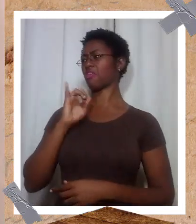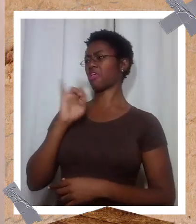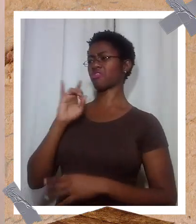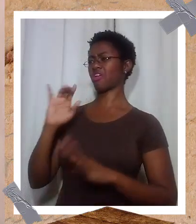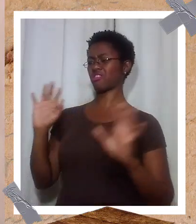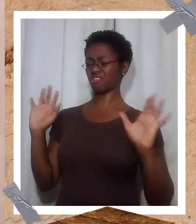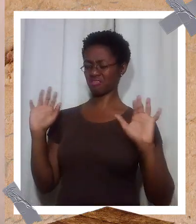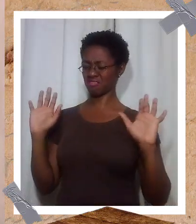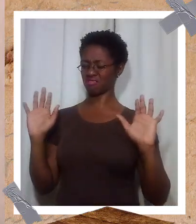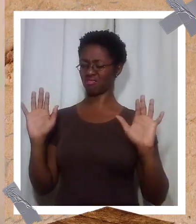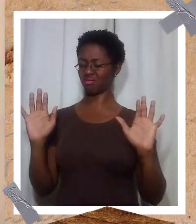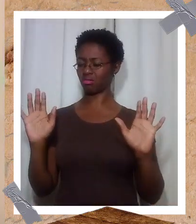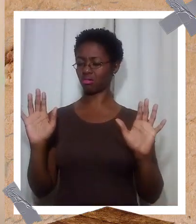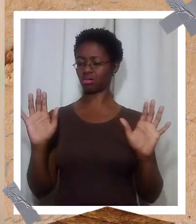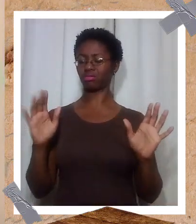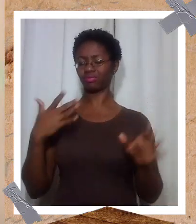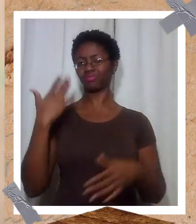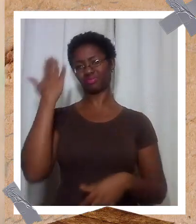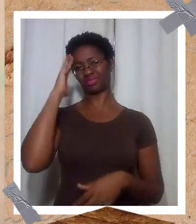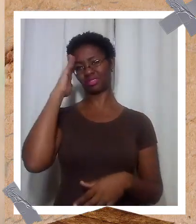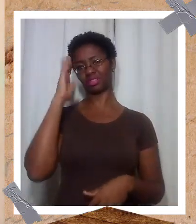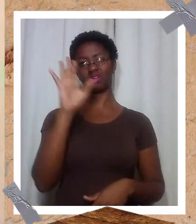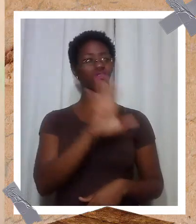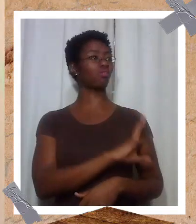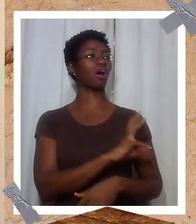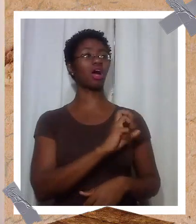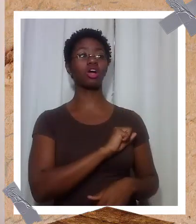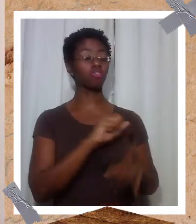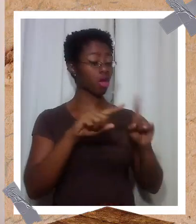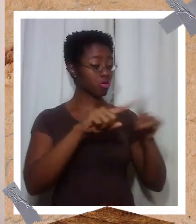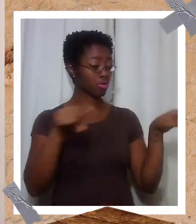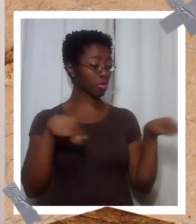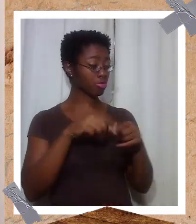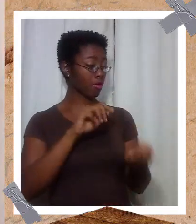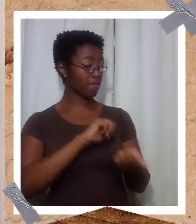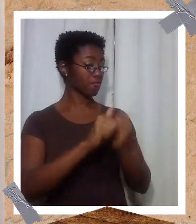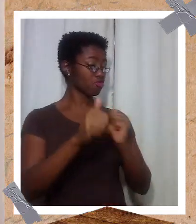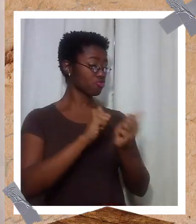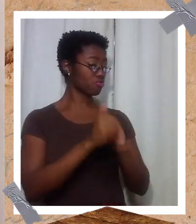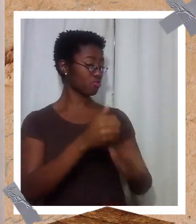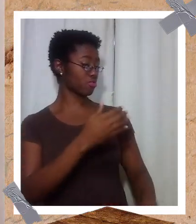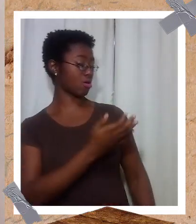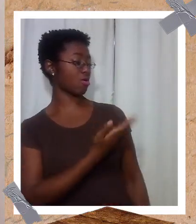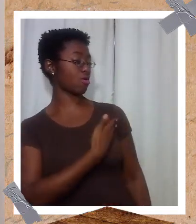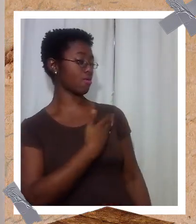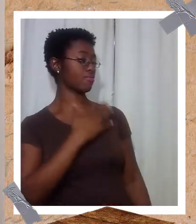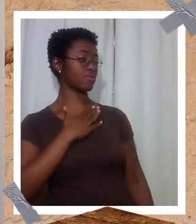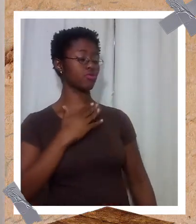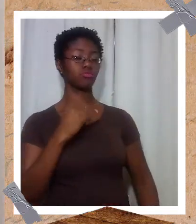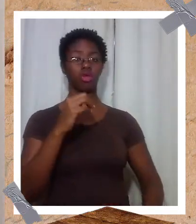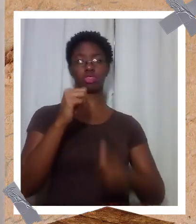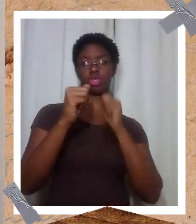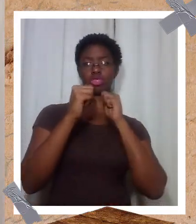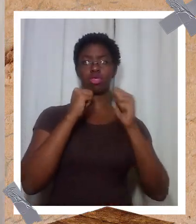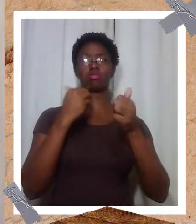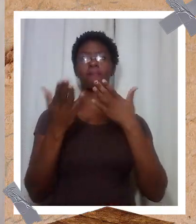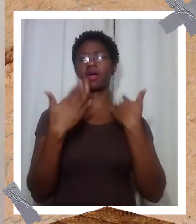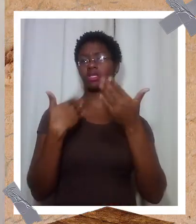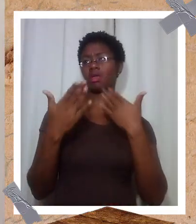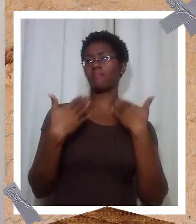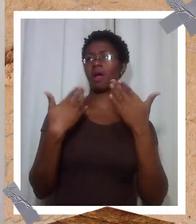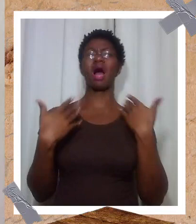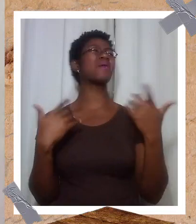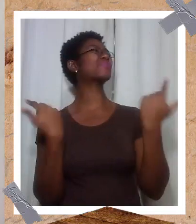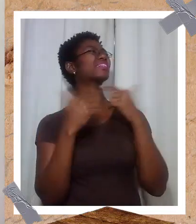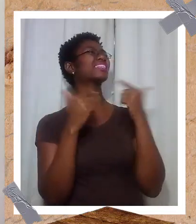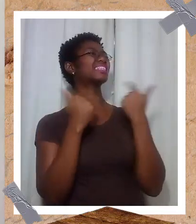frequentar os locais onde sempre me trouxe felicidade. Eu adoro meu campinho de futebol, com meus amigos, tomar uma cerveja e jogar a conversa fora. É o que